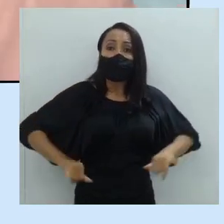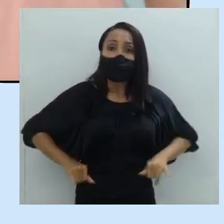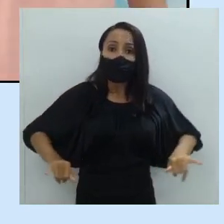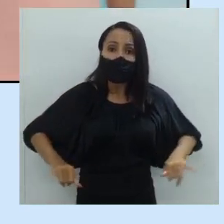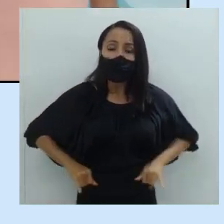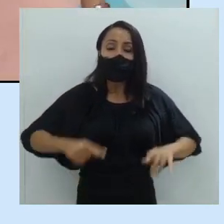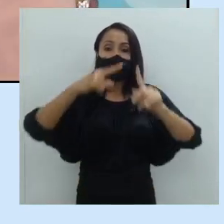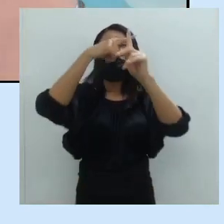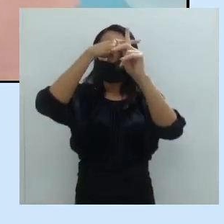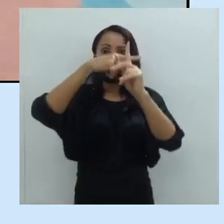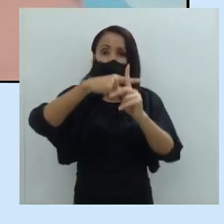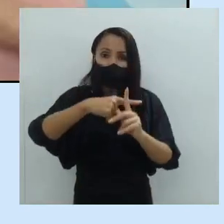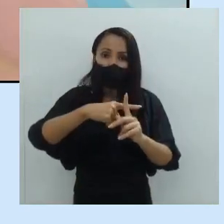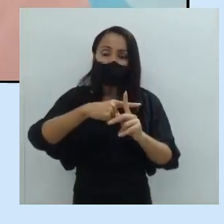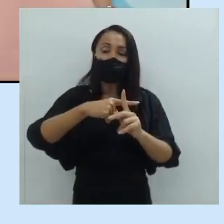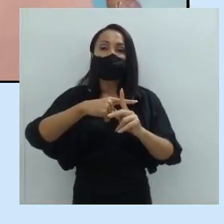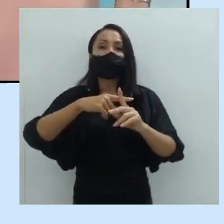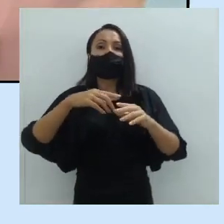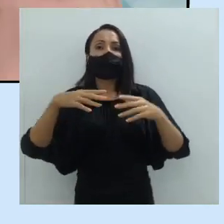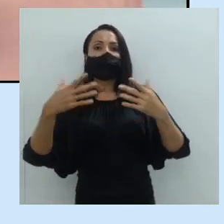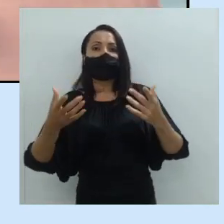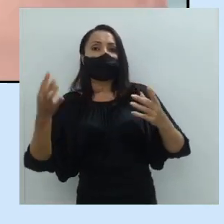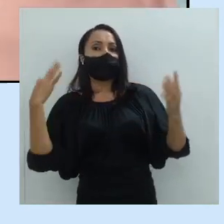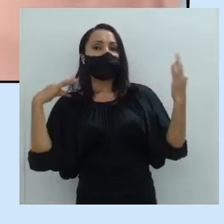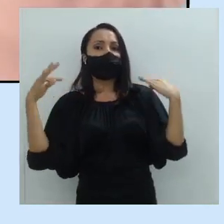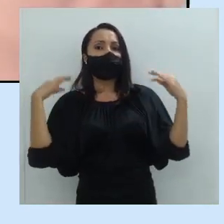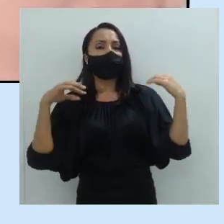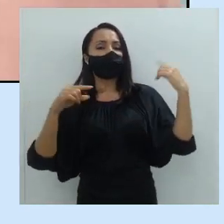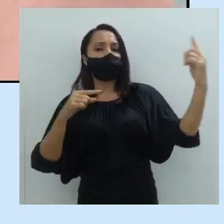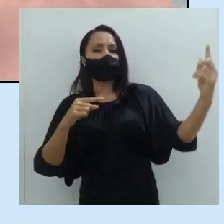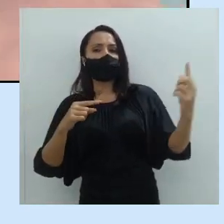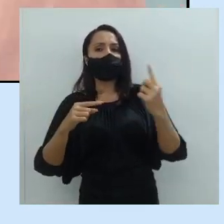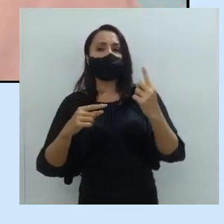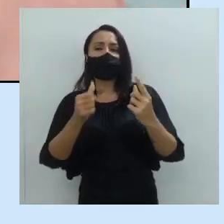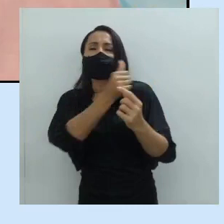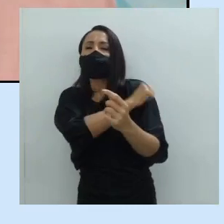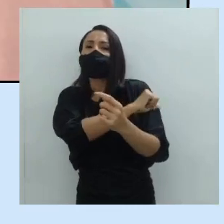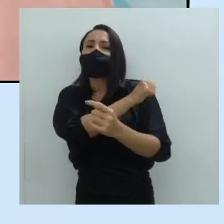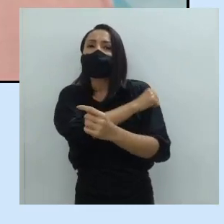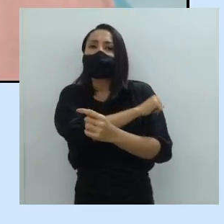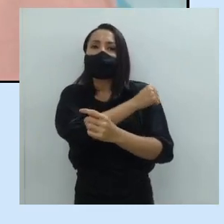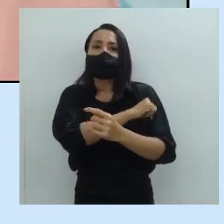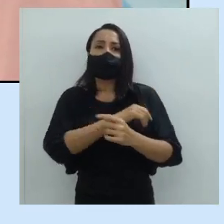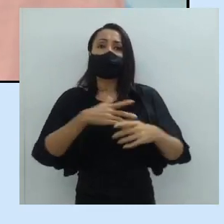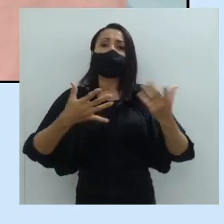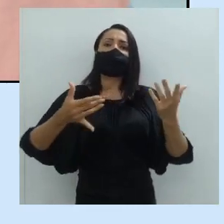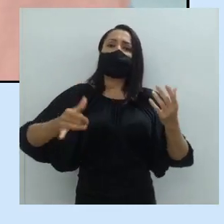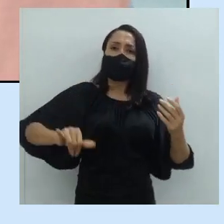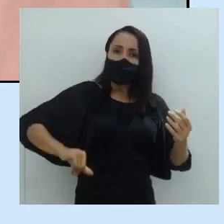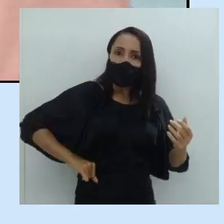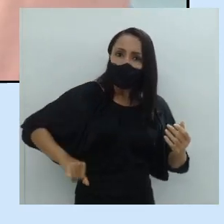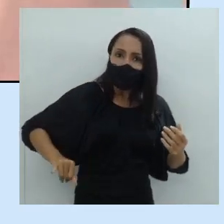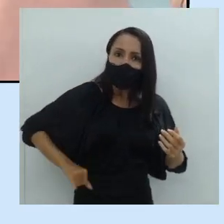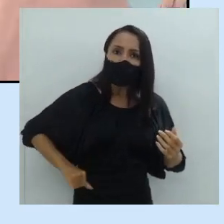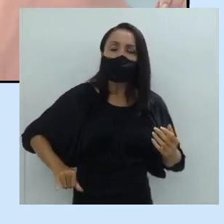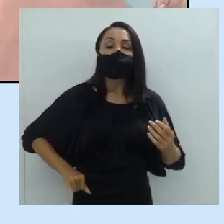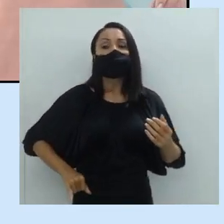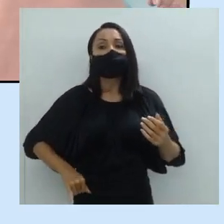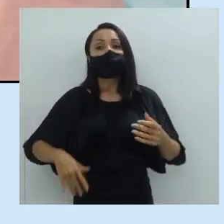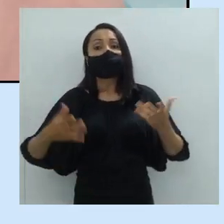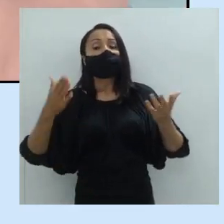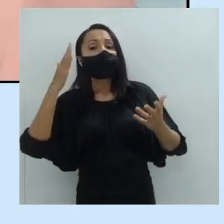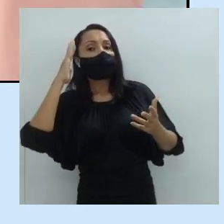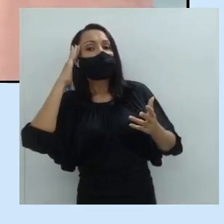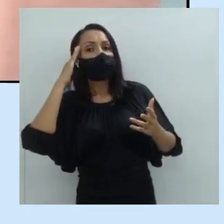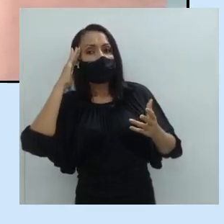sofrimento. Então, o turista que chega, no caso, ou como o texto está dizendo, passa por um sofrimento aí. Então,